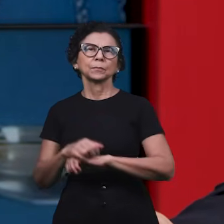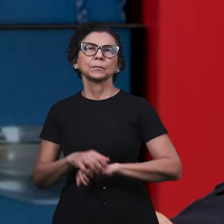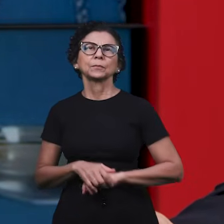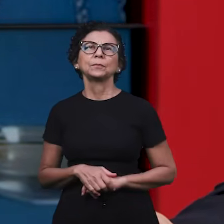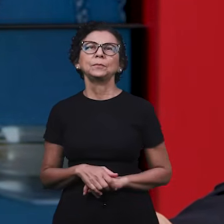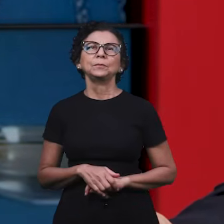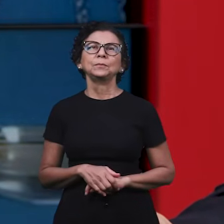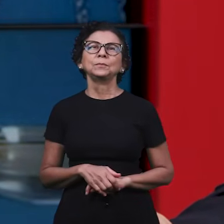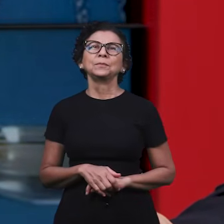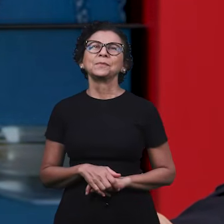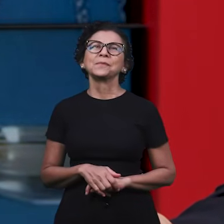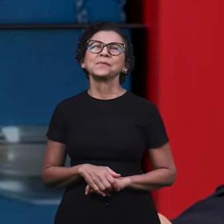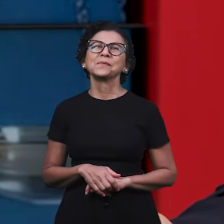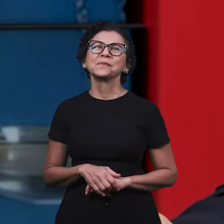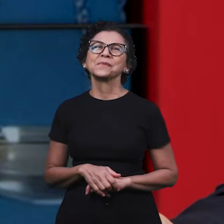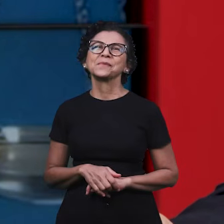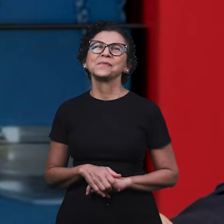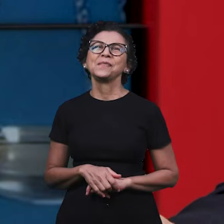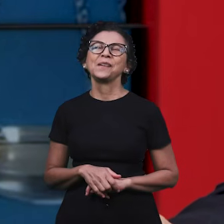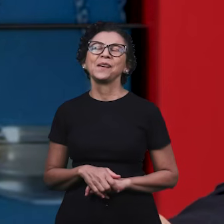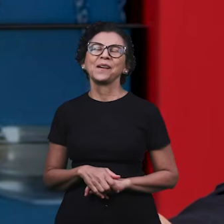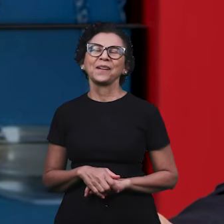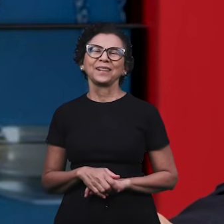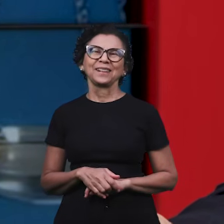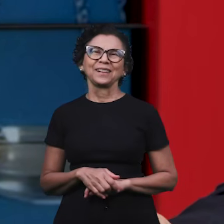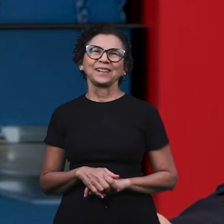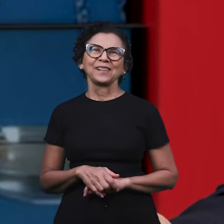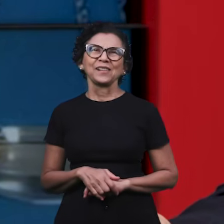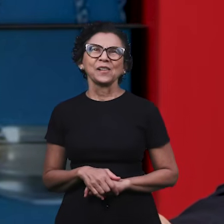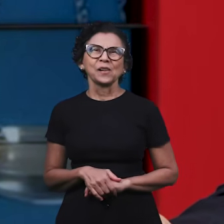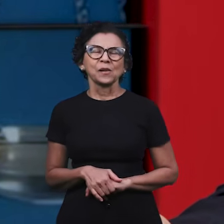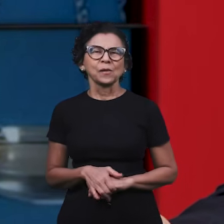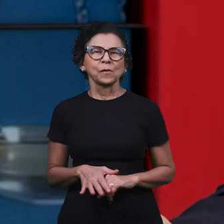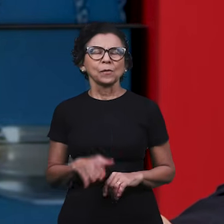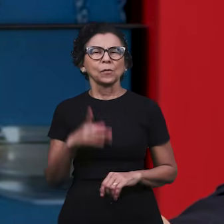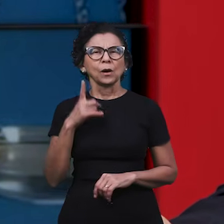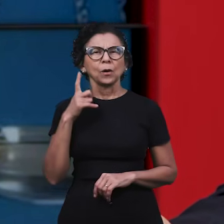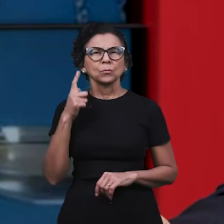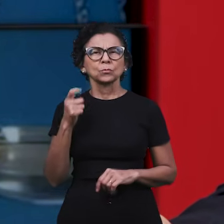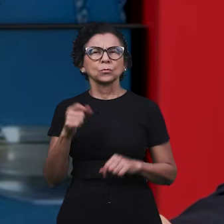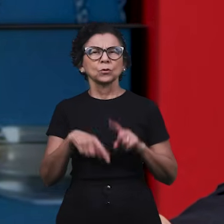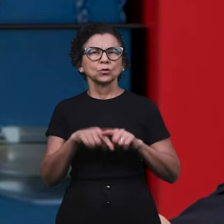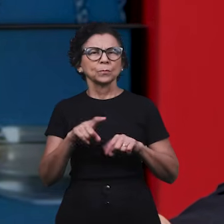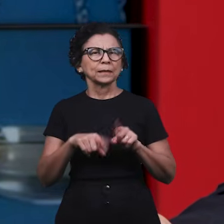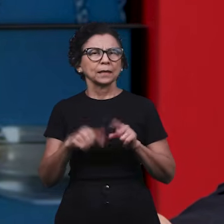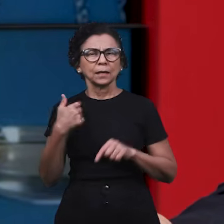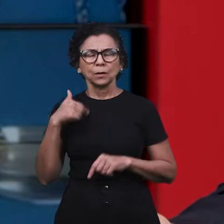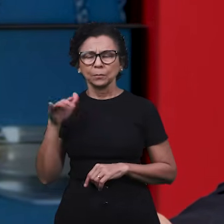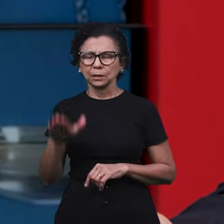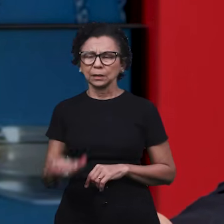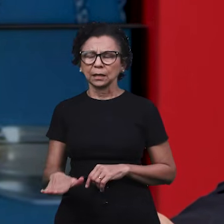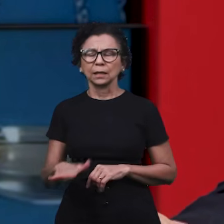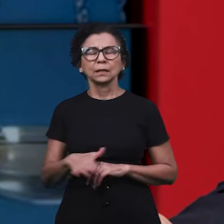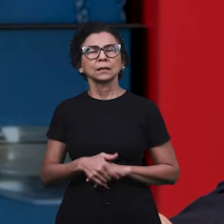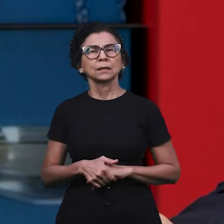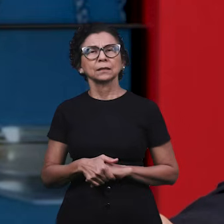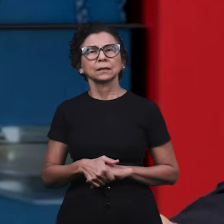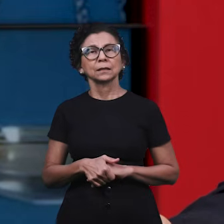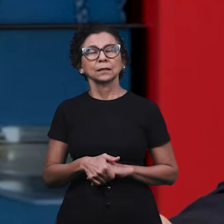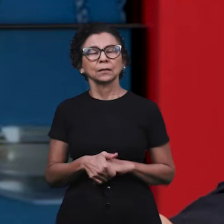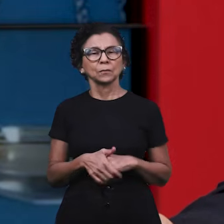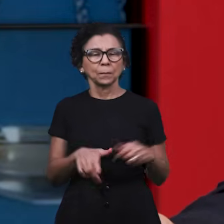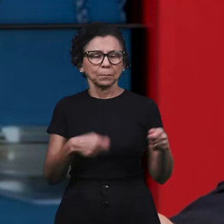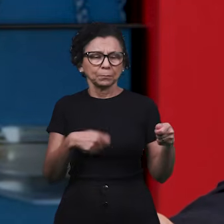Ele era meu diácono. Os solos de bandolim dele marcou muito. Eu era criança, me lembro disso.